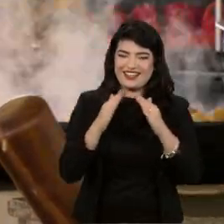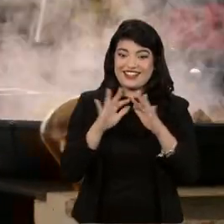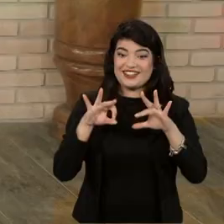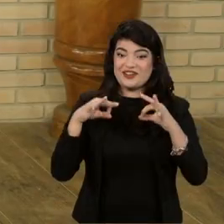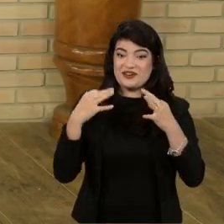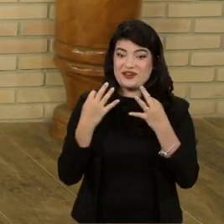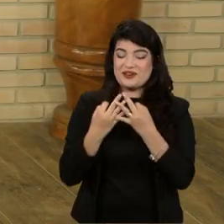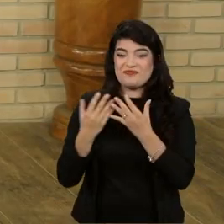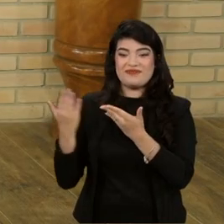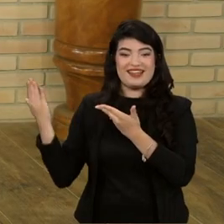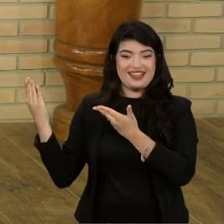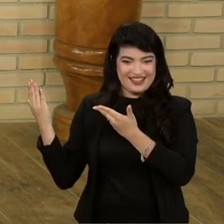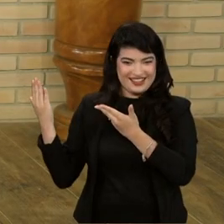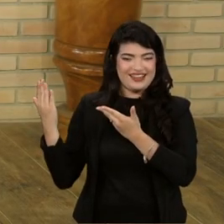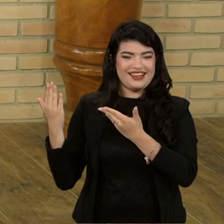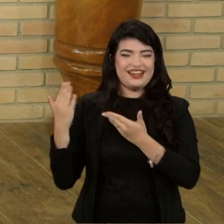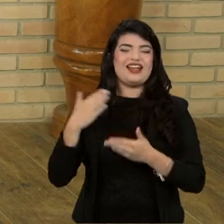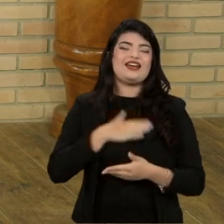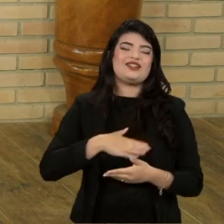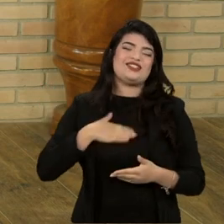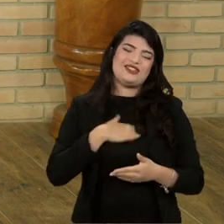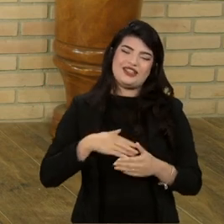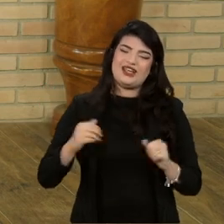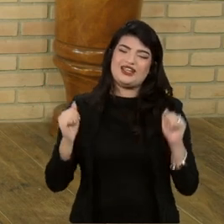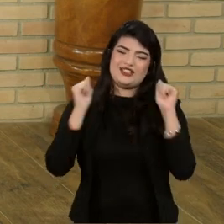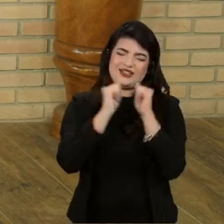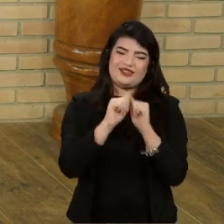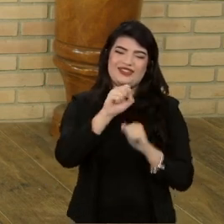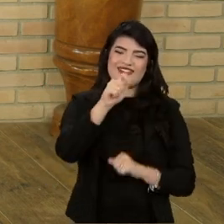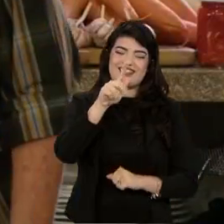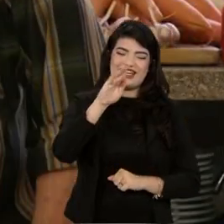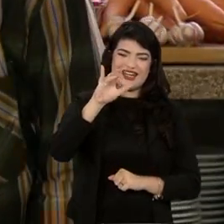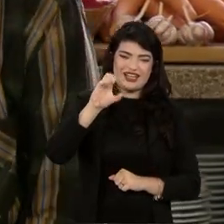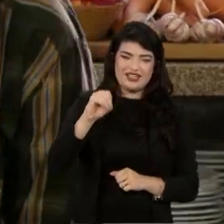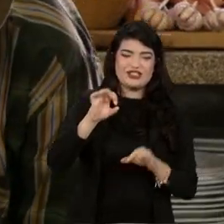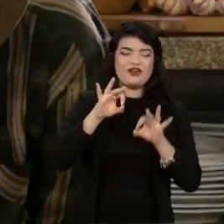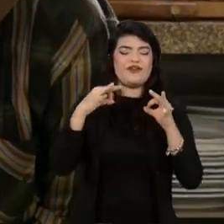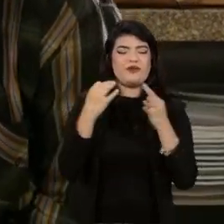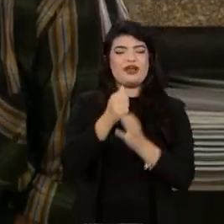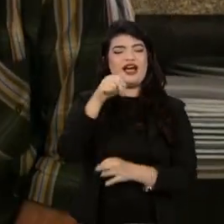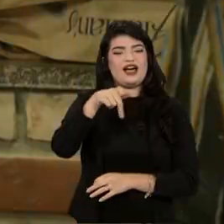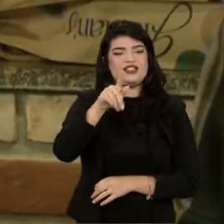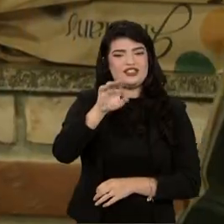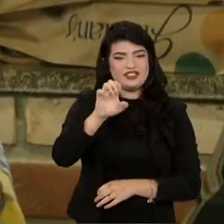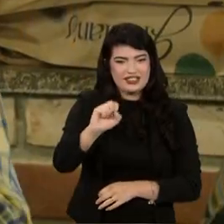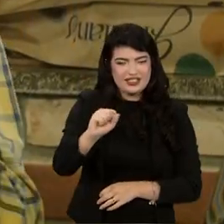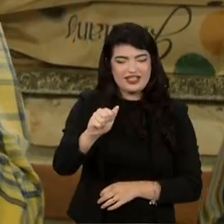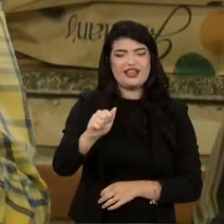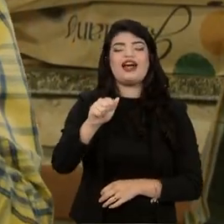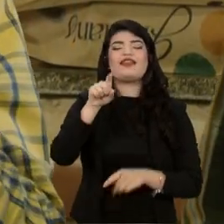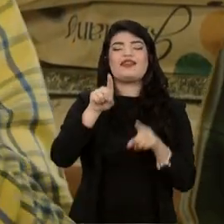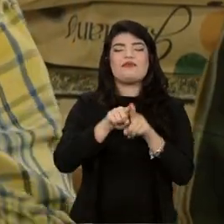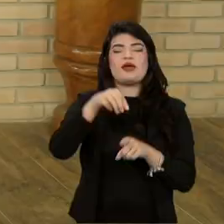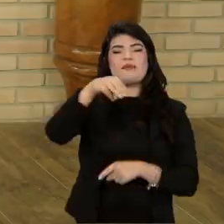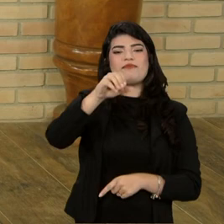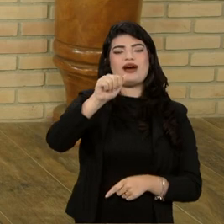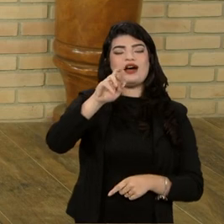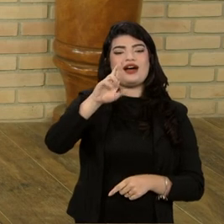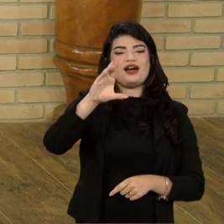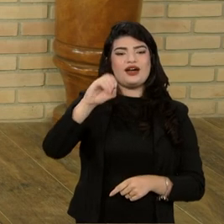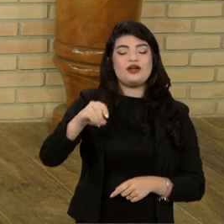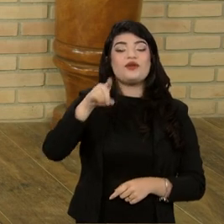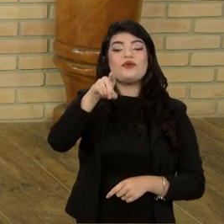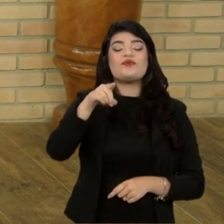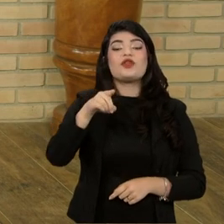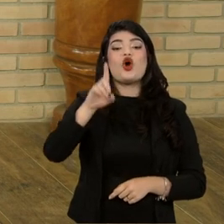família Bavini, um programa bem familiar, com Sérgio Reis, Ângela e Marco Bavini. Ei, qual é o nome